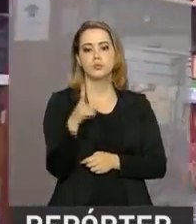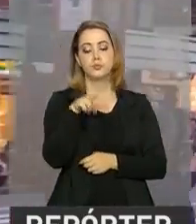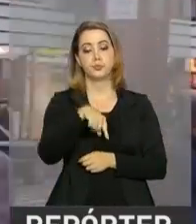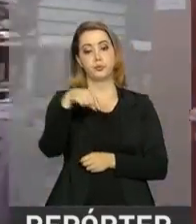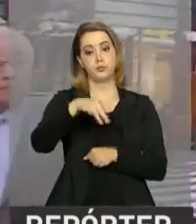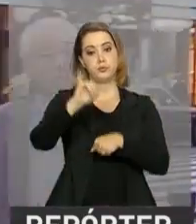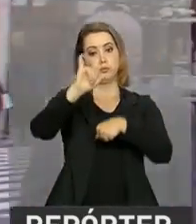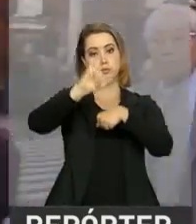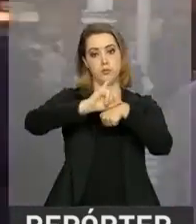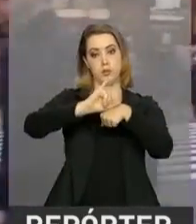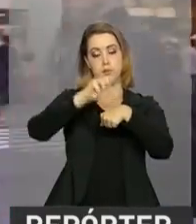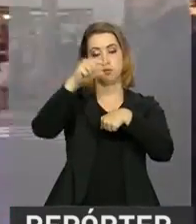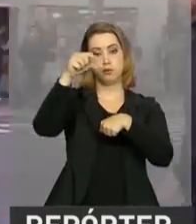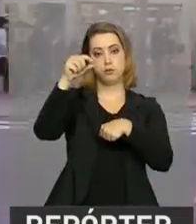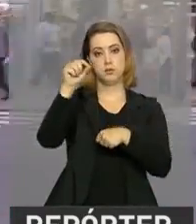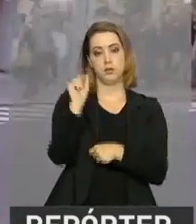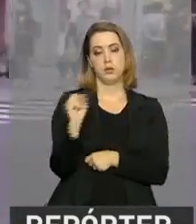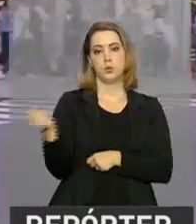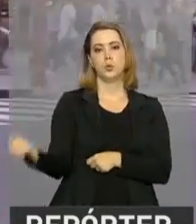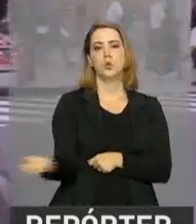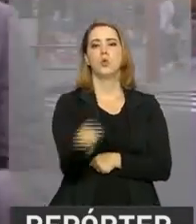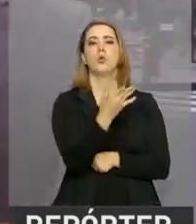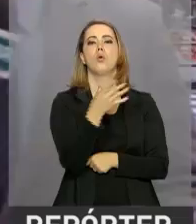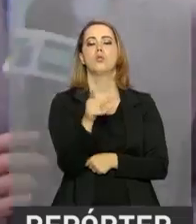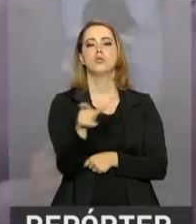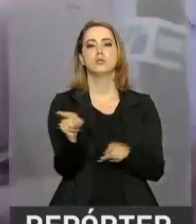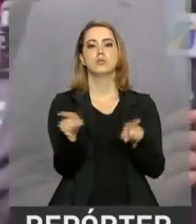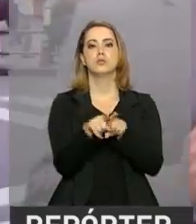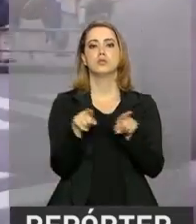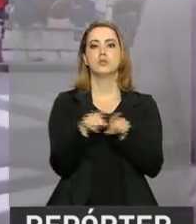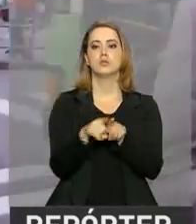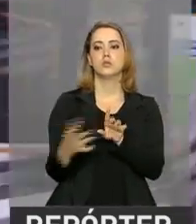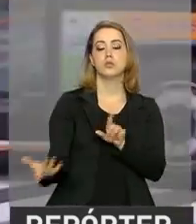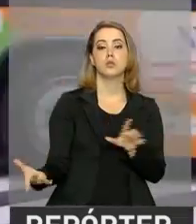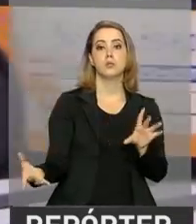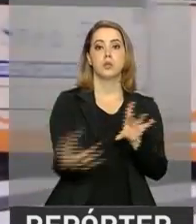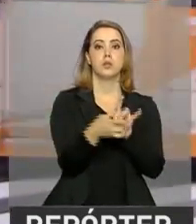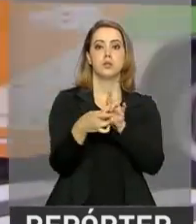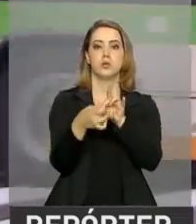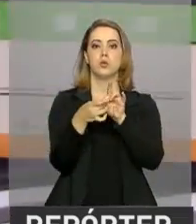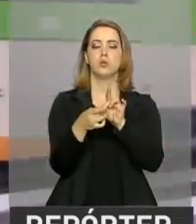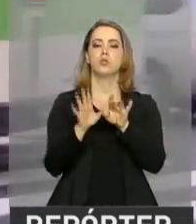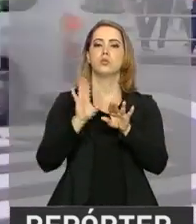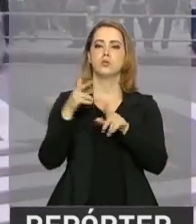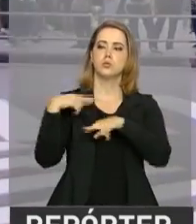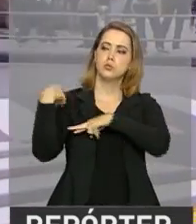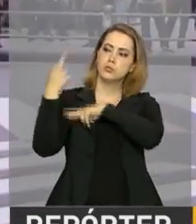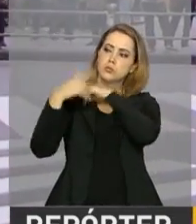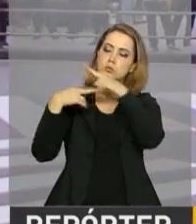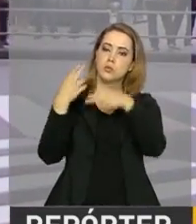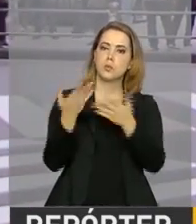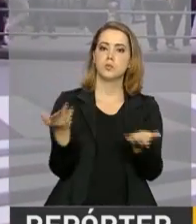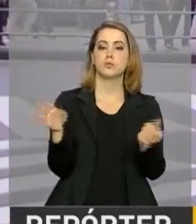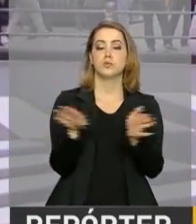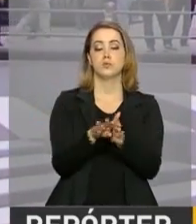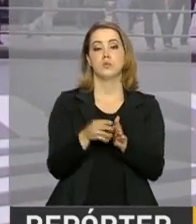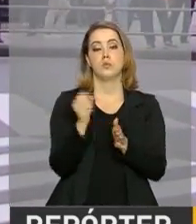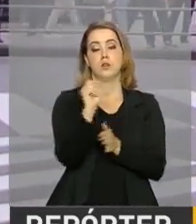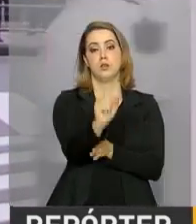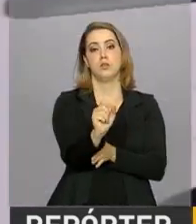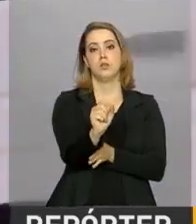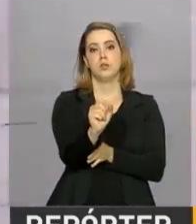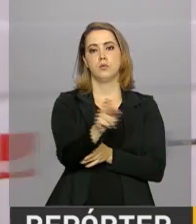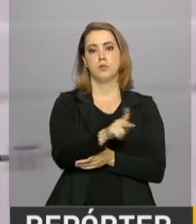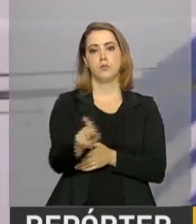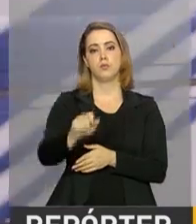capital do Japão, onde o moderno também se integra com o tradicional, que o presidente Michel Temer